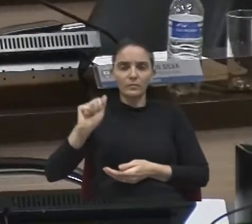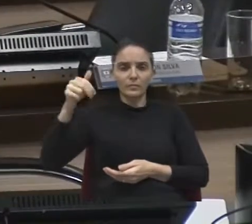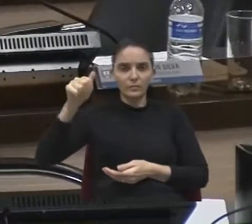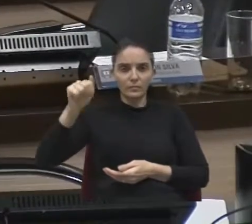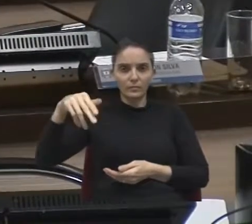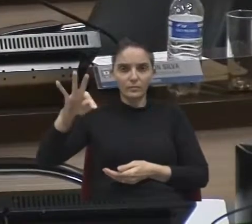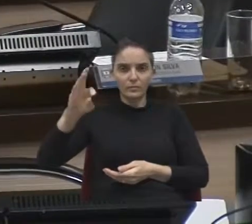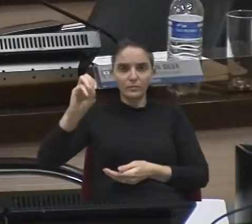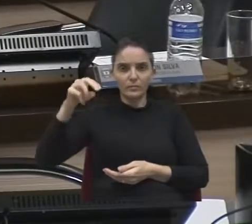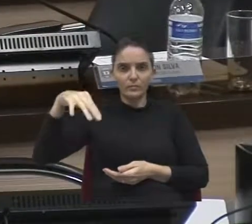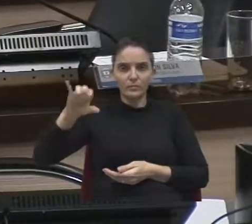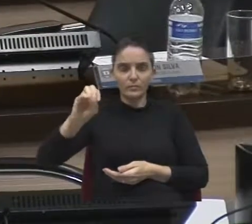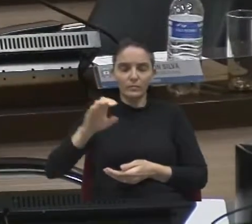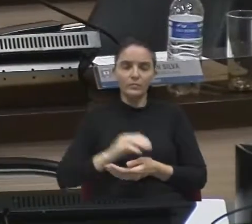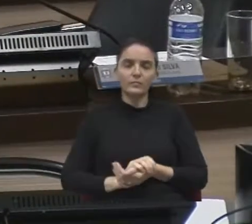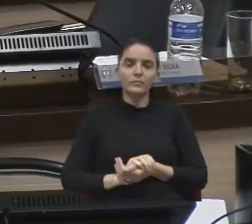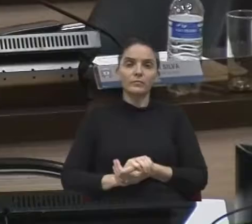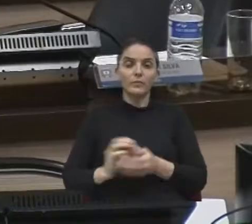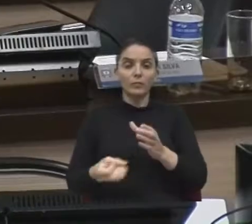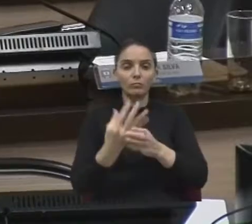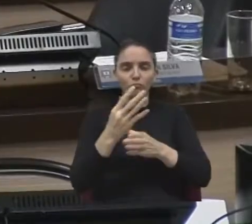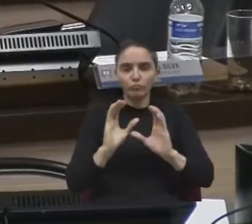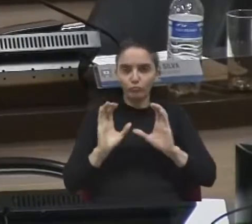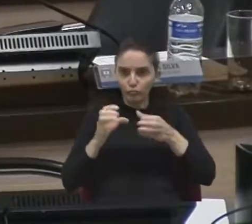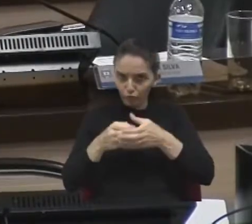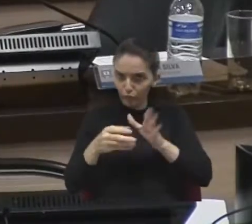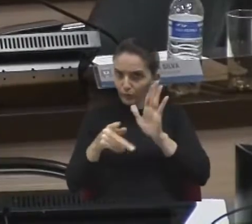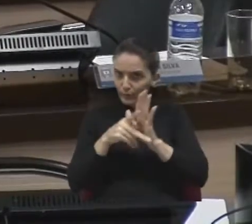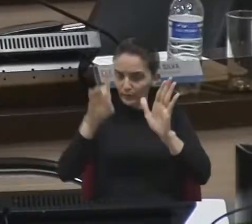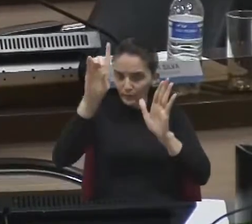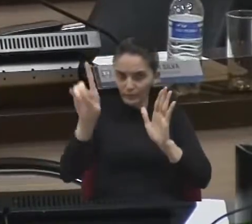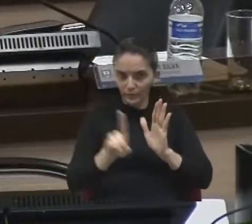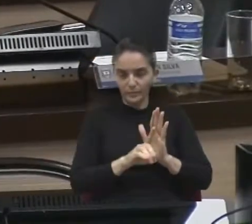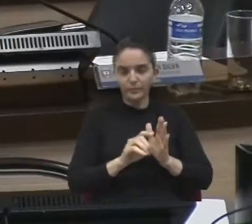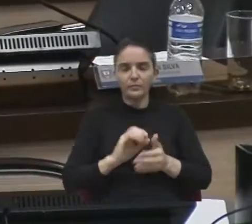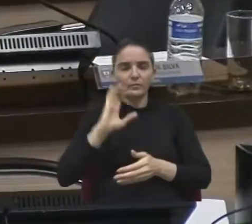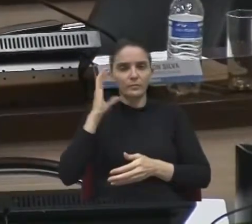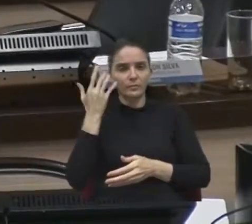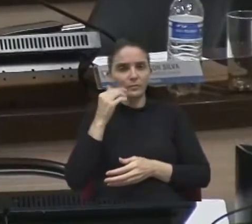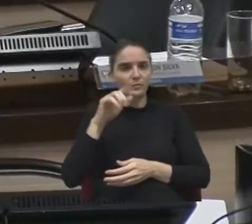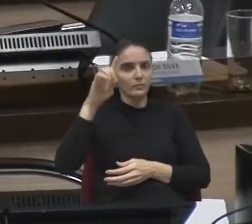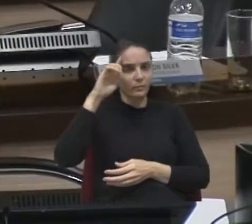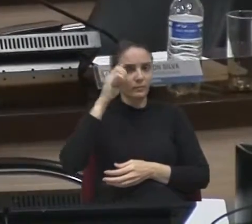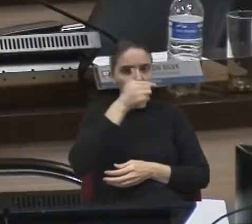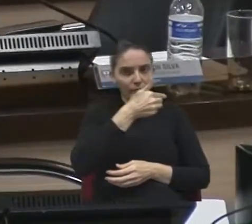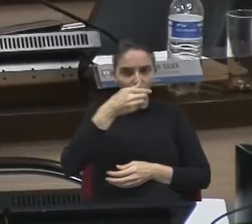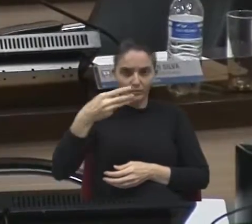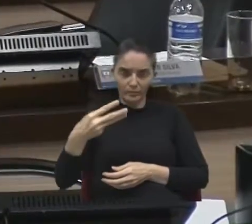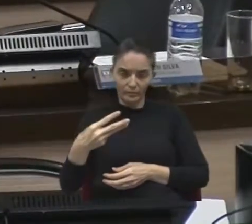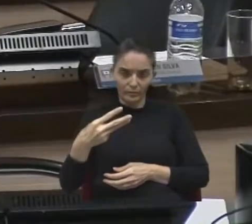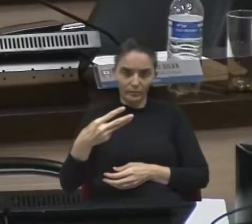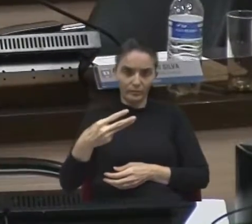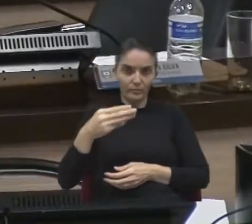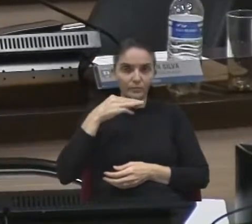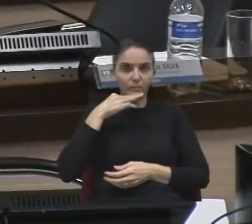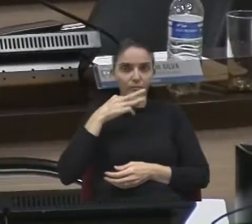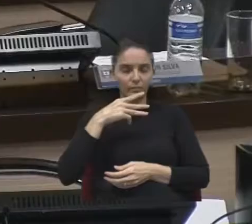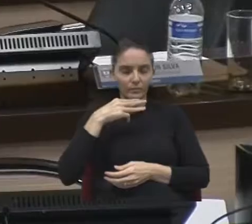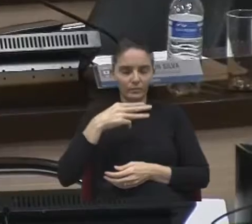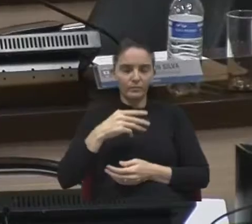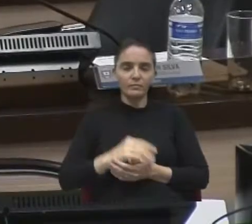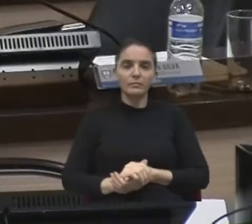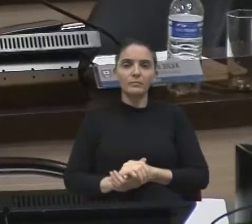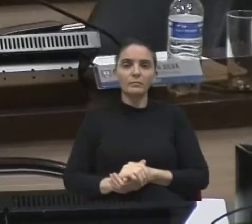A criação da diretoria de eventos ocorreu no dia 23 de março de 2018, sendo eleitos como membros